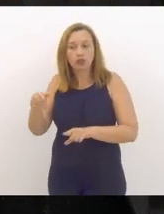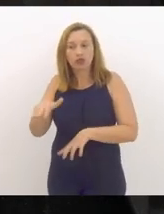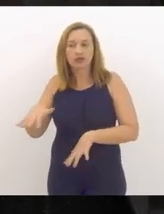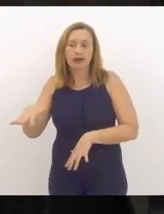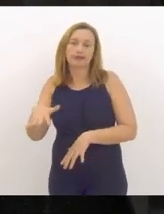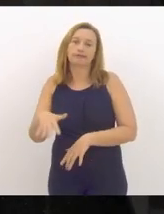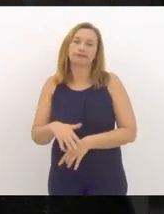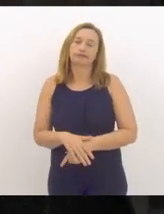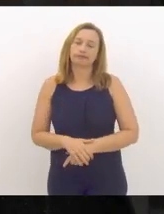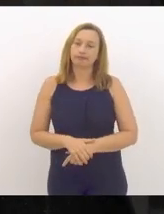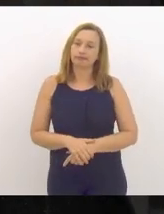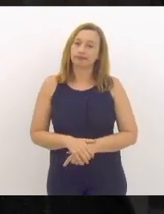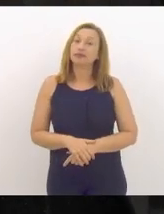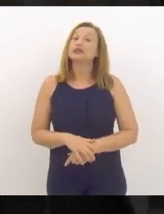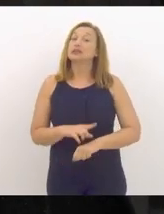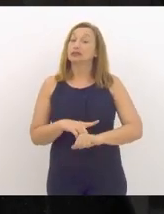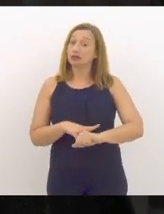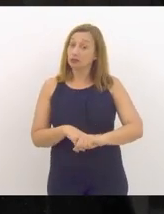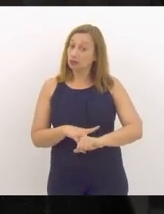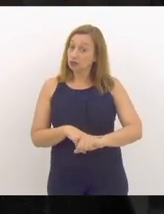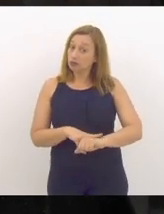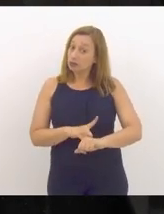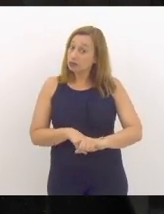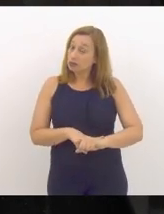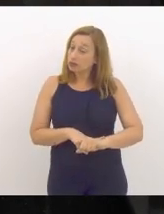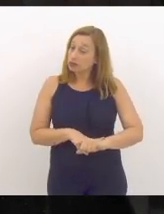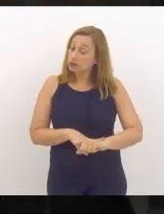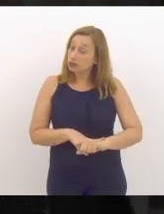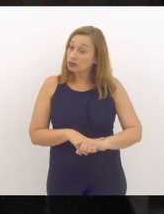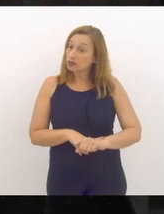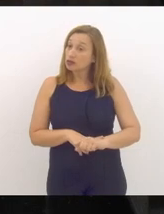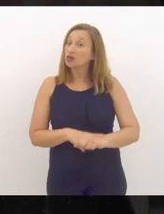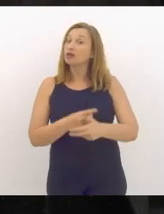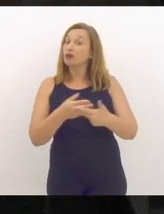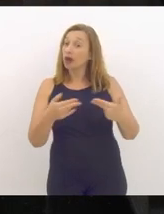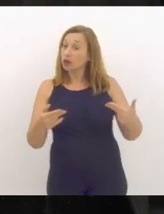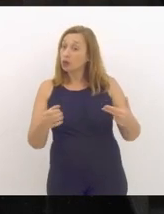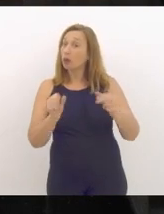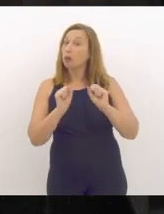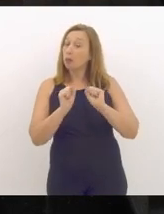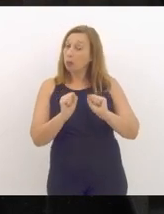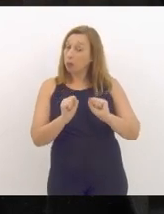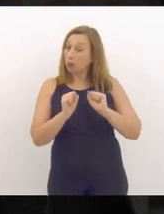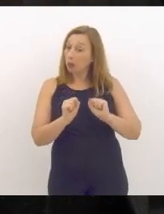áreas. E, nesse momento, muitas coisas podem estar